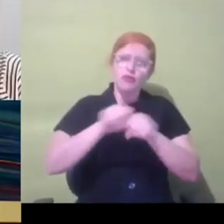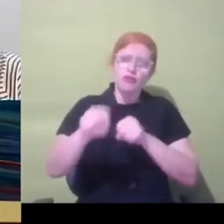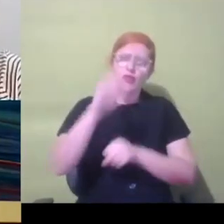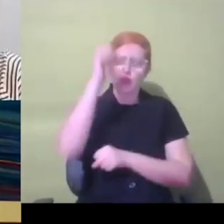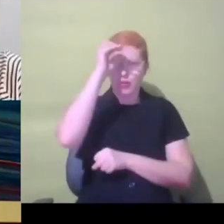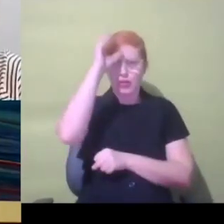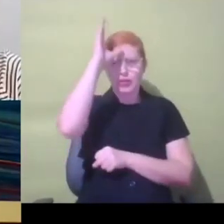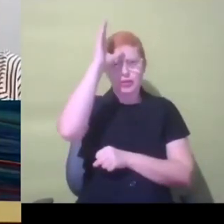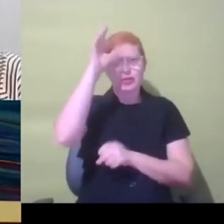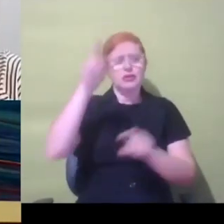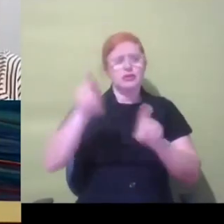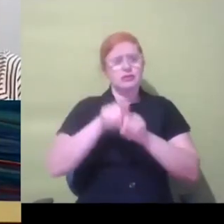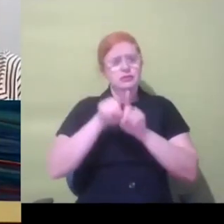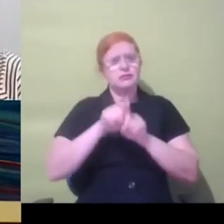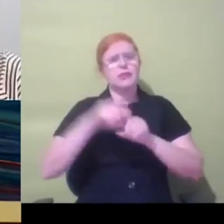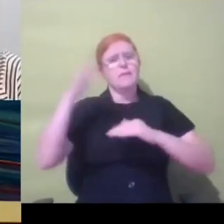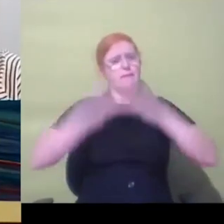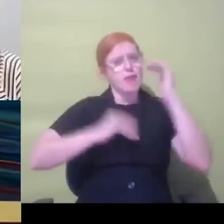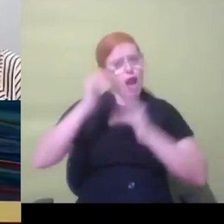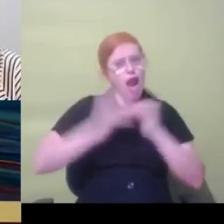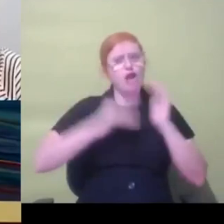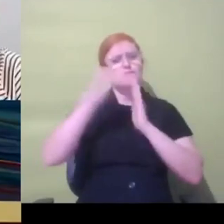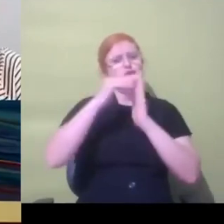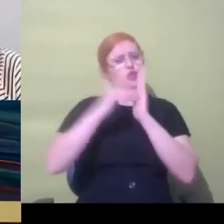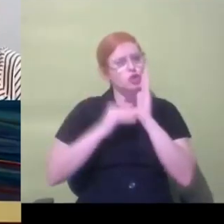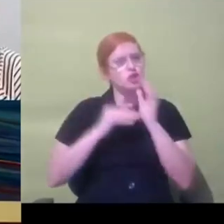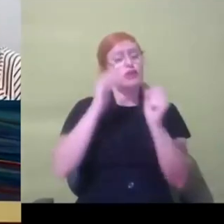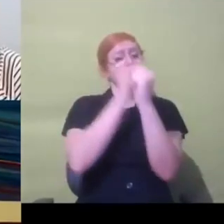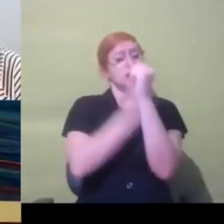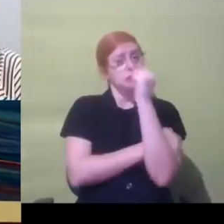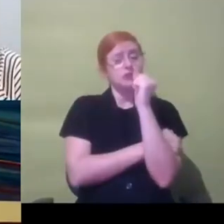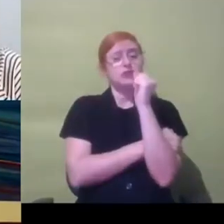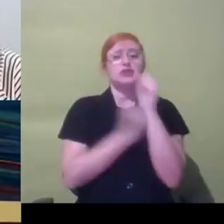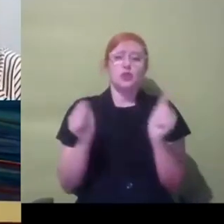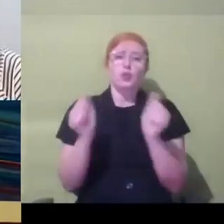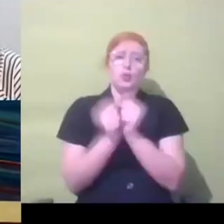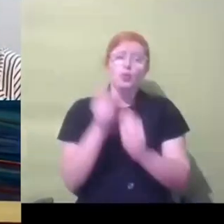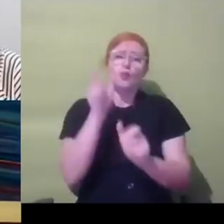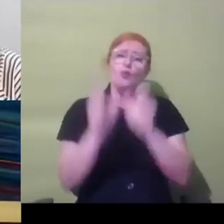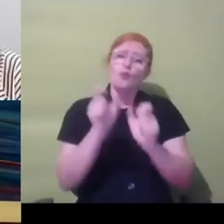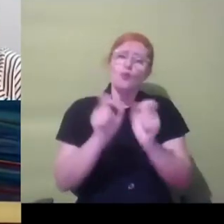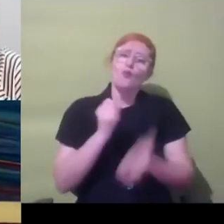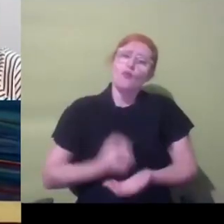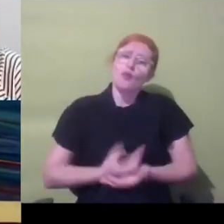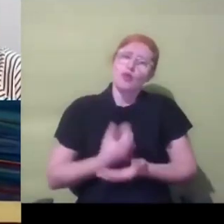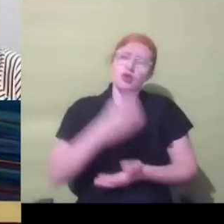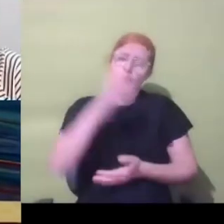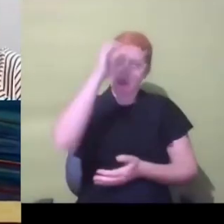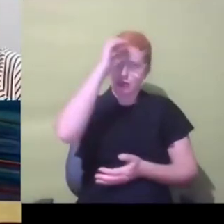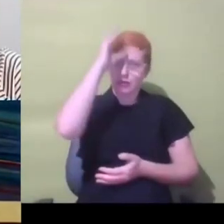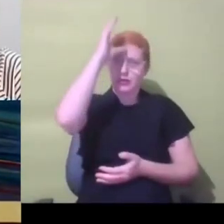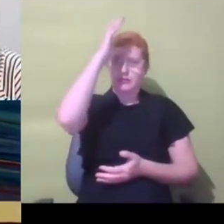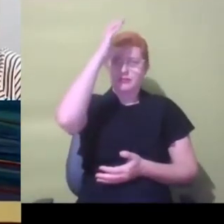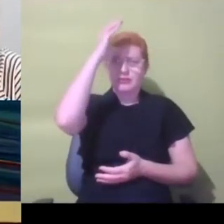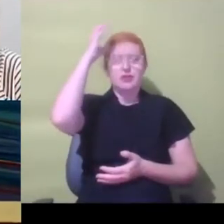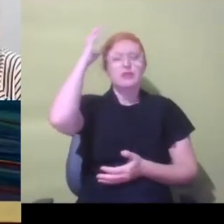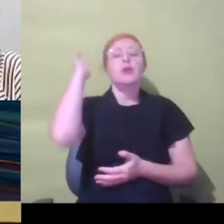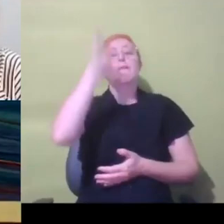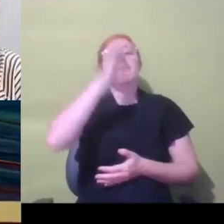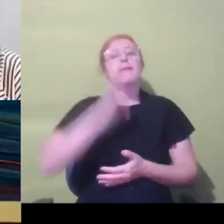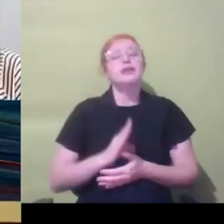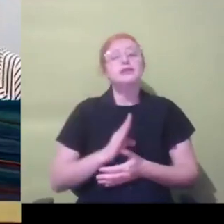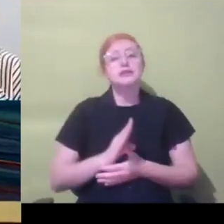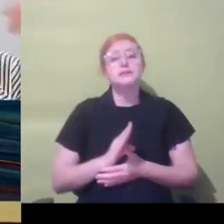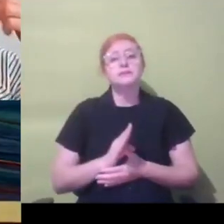e epistemologias feministas, né? E práticas feministas. Então, a gente vai estar com essas pessoas que estão produzindo conhecimento no